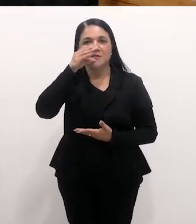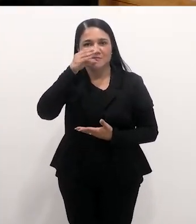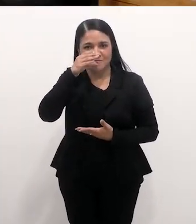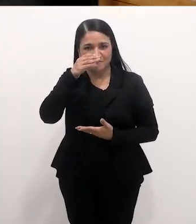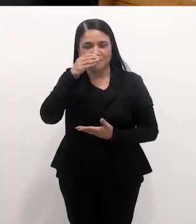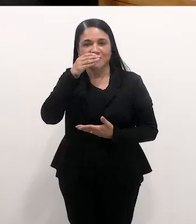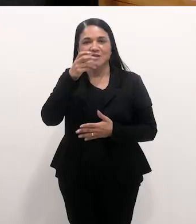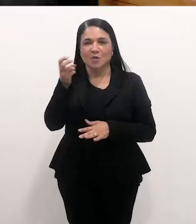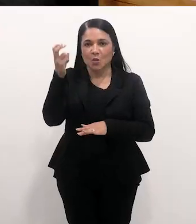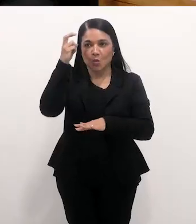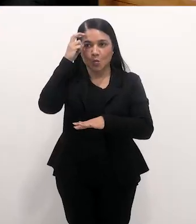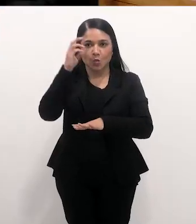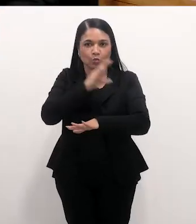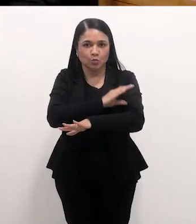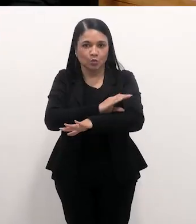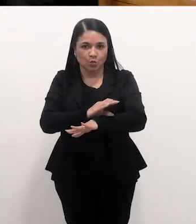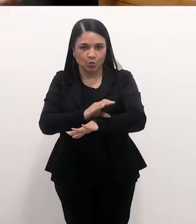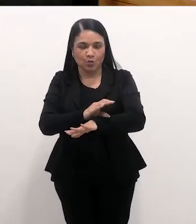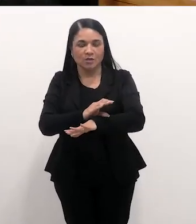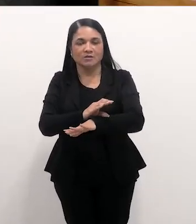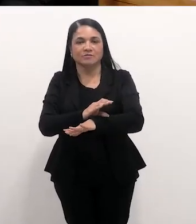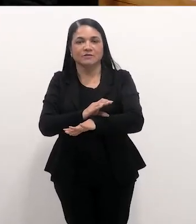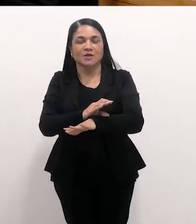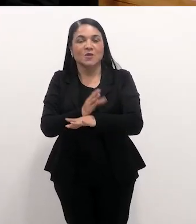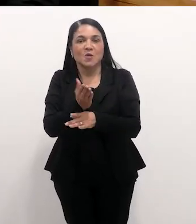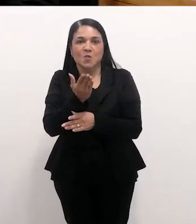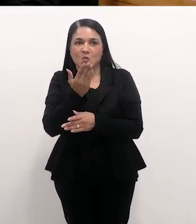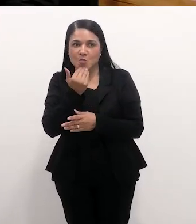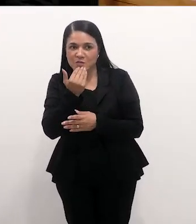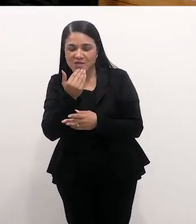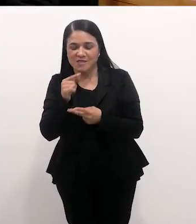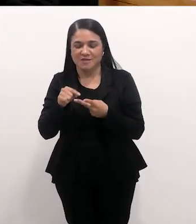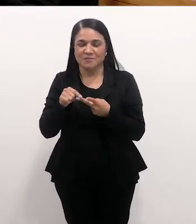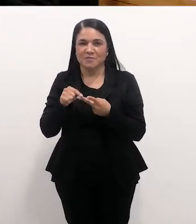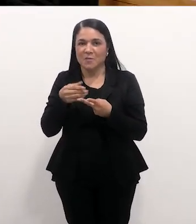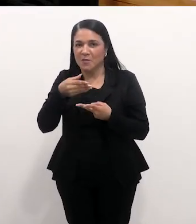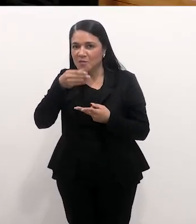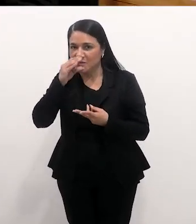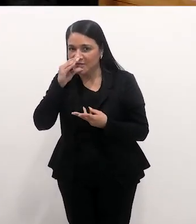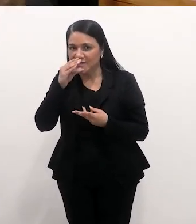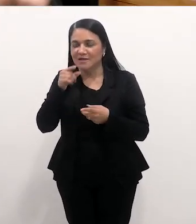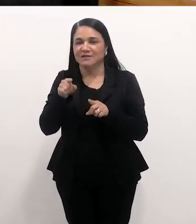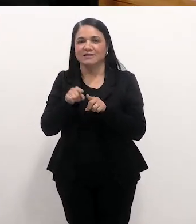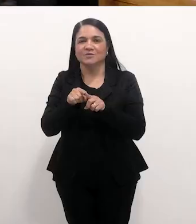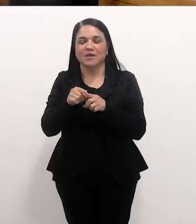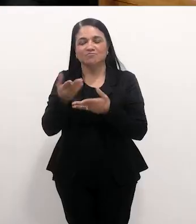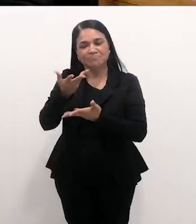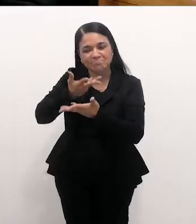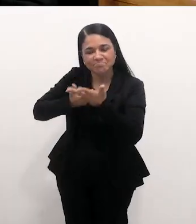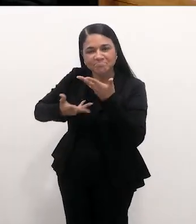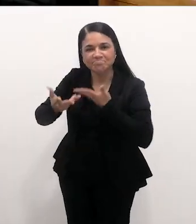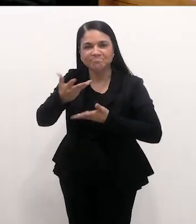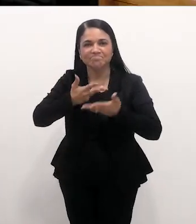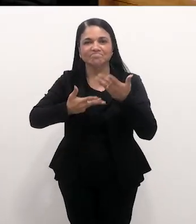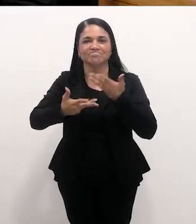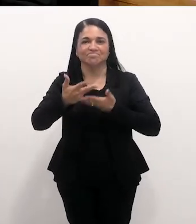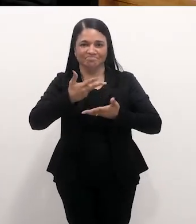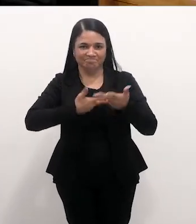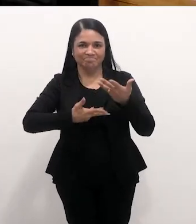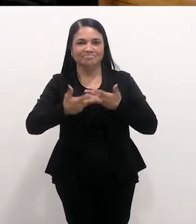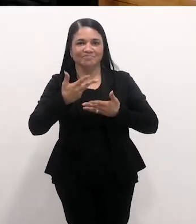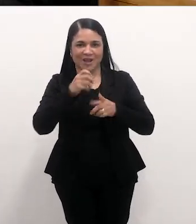feito cultural, não é só um feito de comida ou de bebida, é um feito de compartilhar